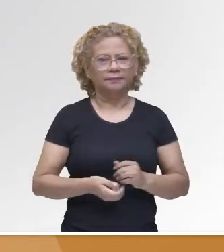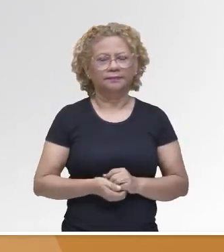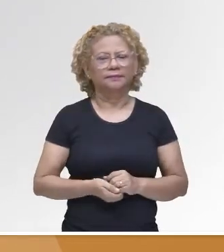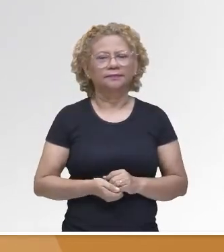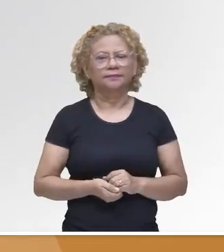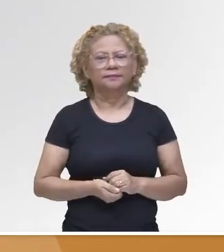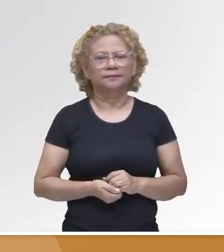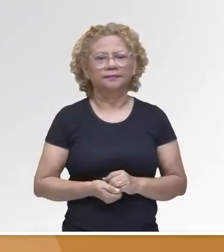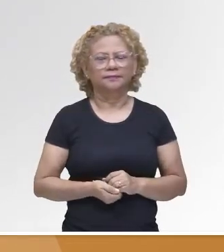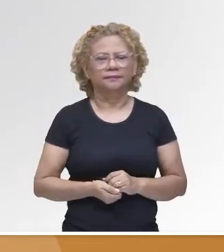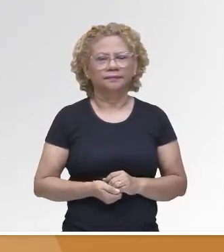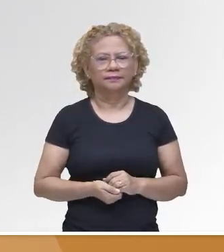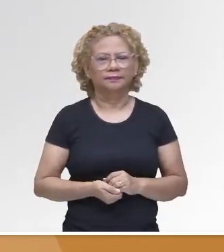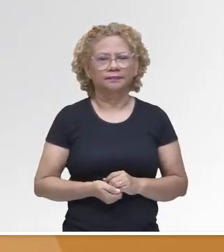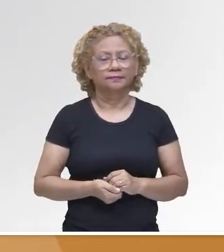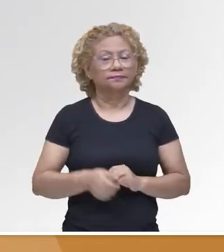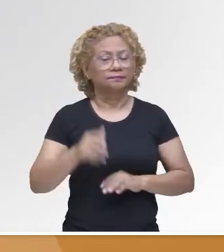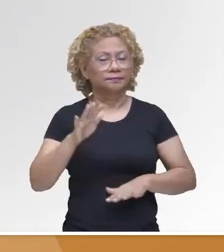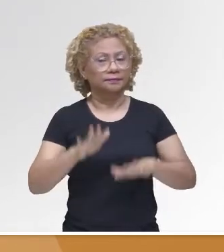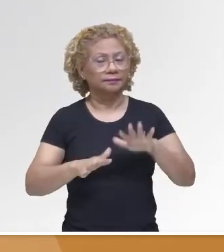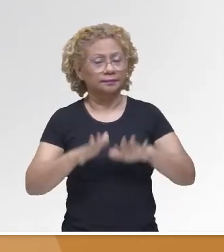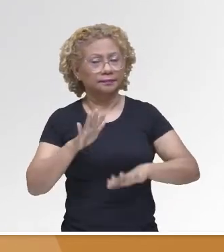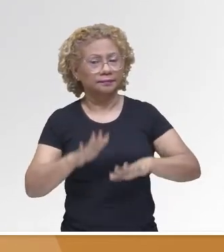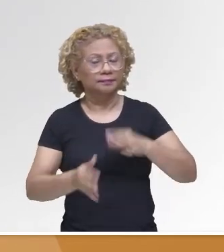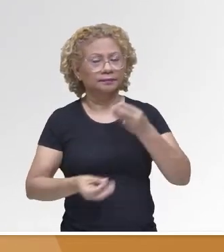Dependendo do modo como é percebido.